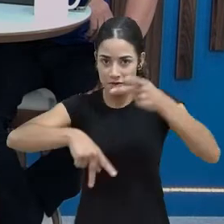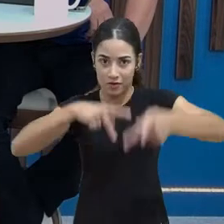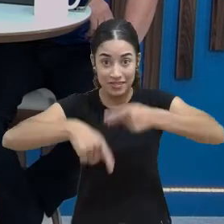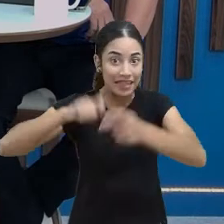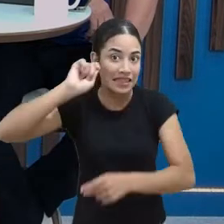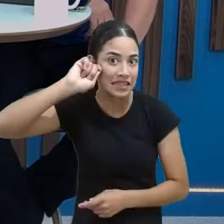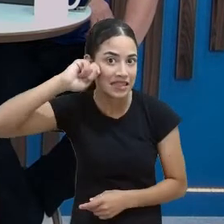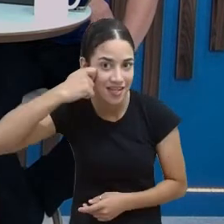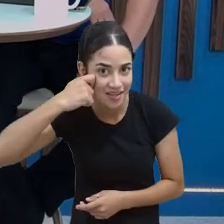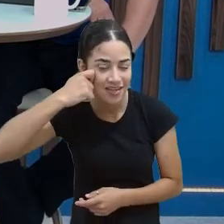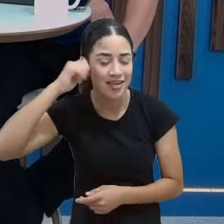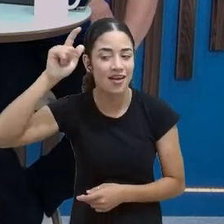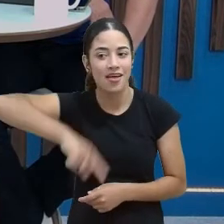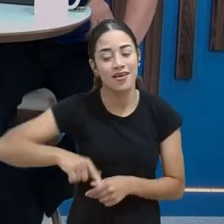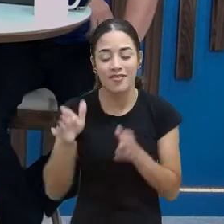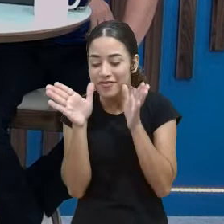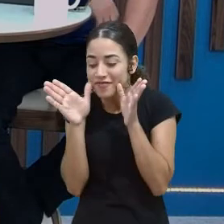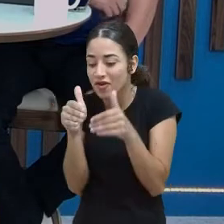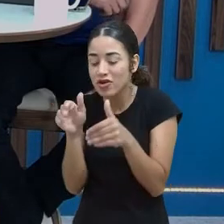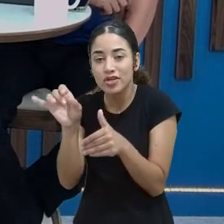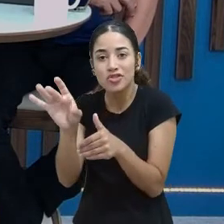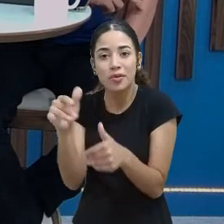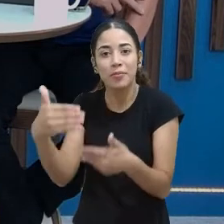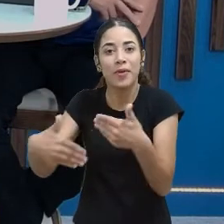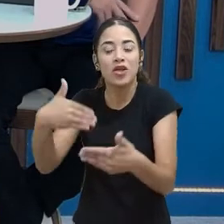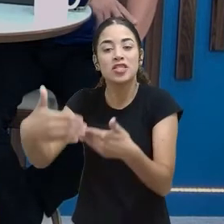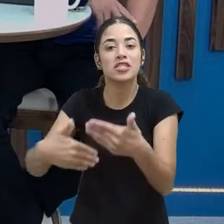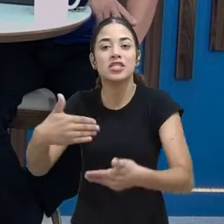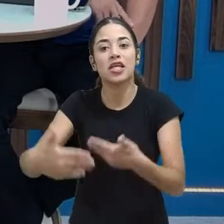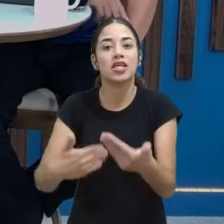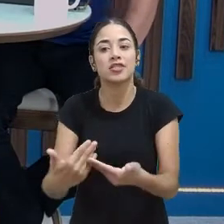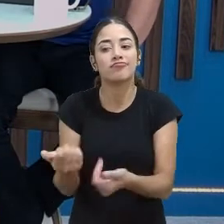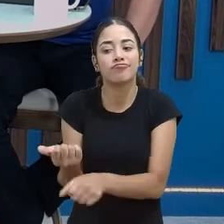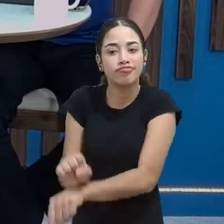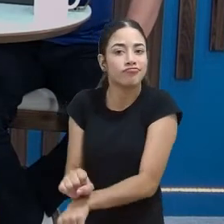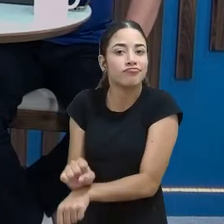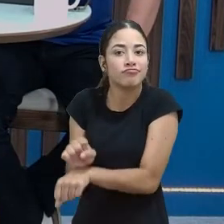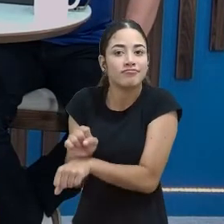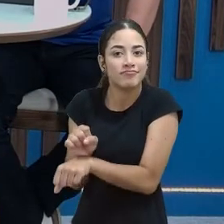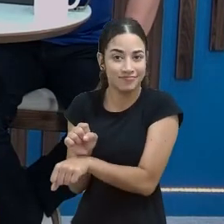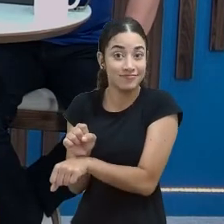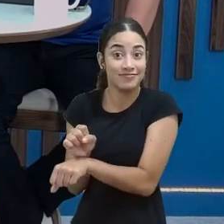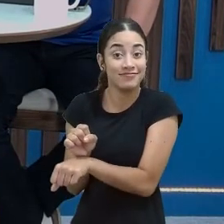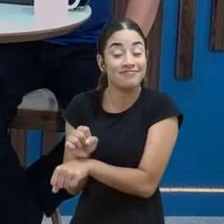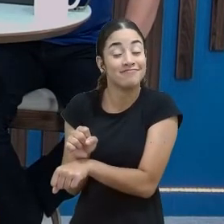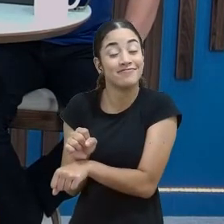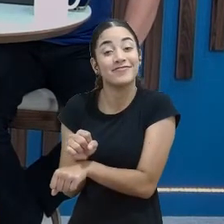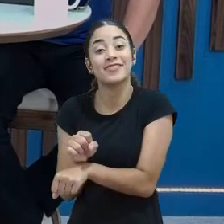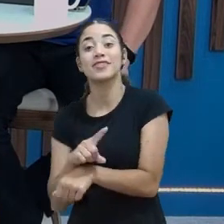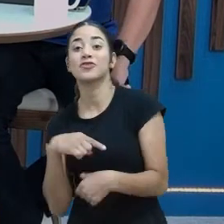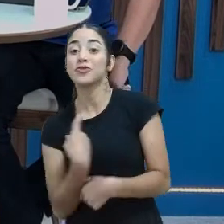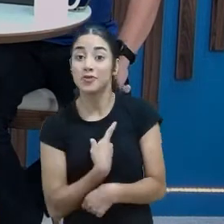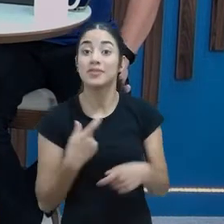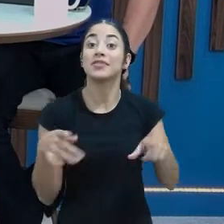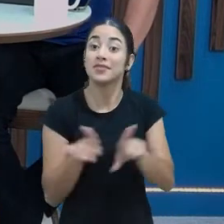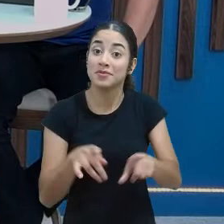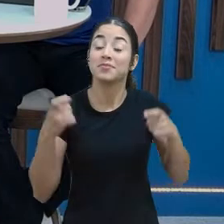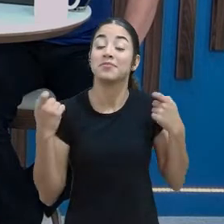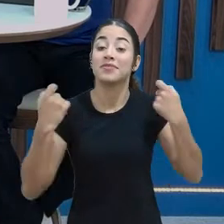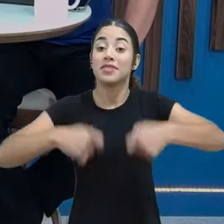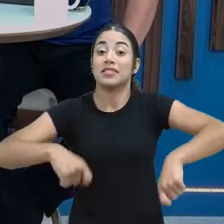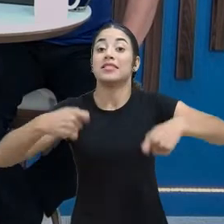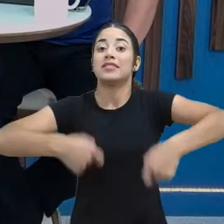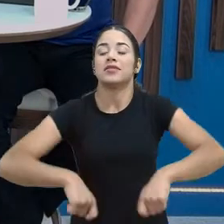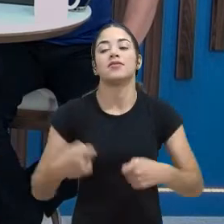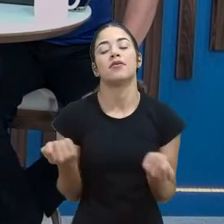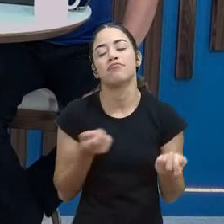negra, ela fica restrita a esse processo da escravidão, né? Então, a gente também precisa ter